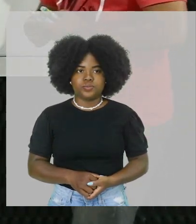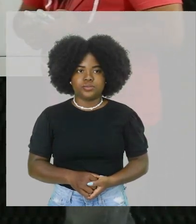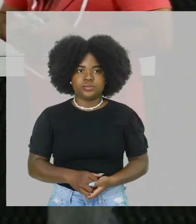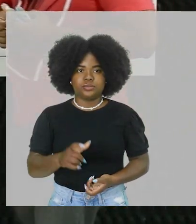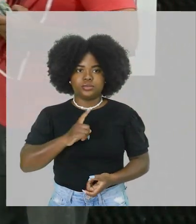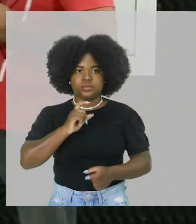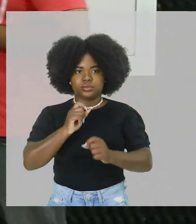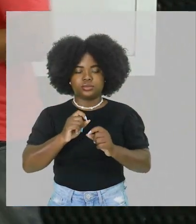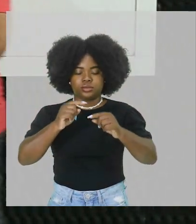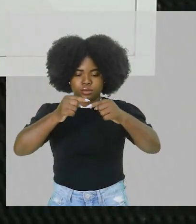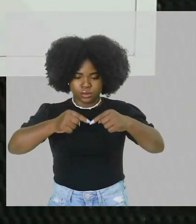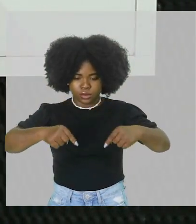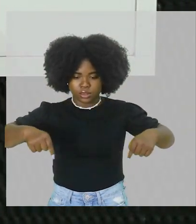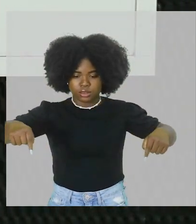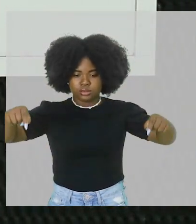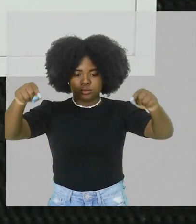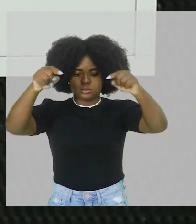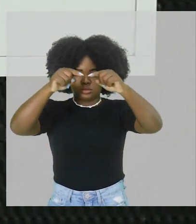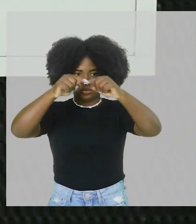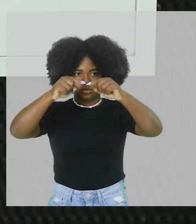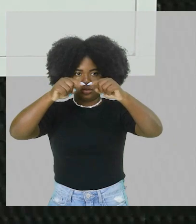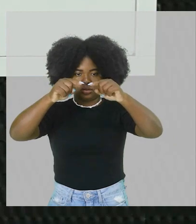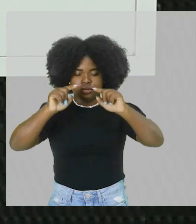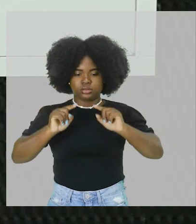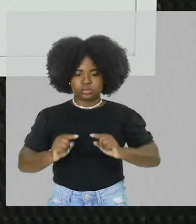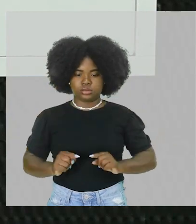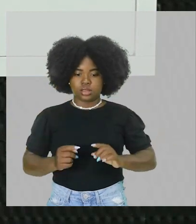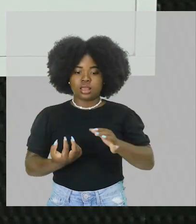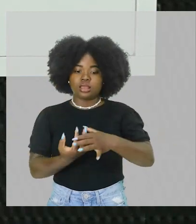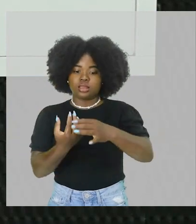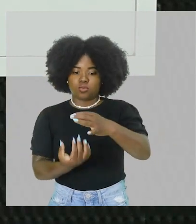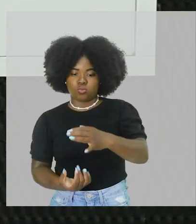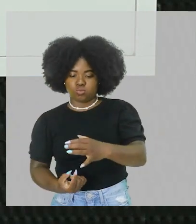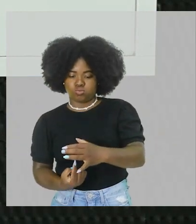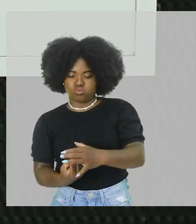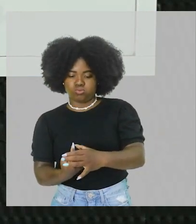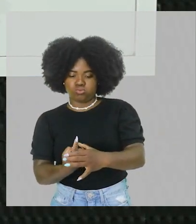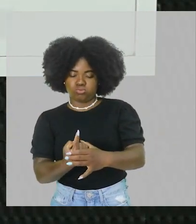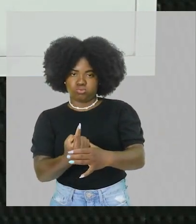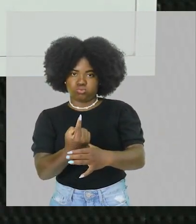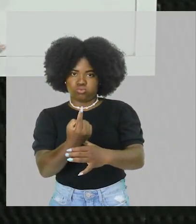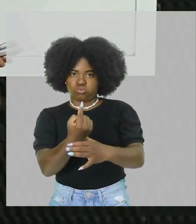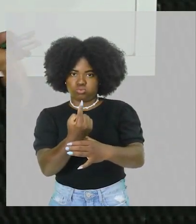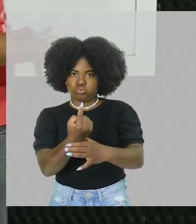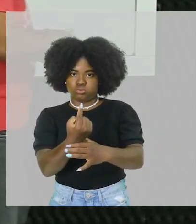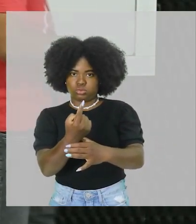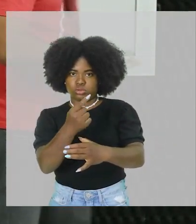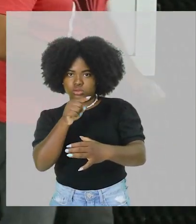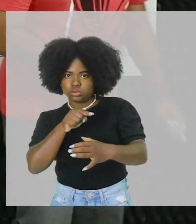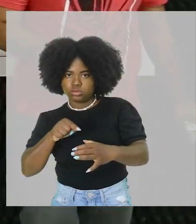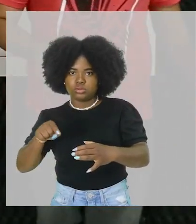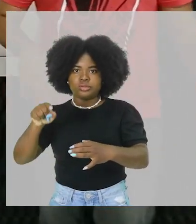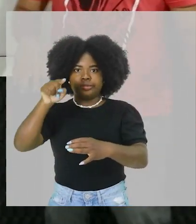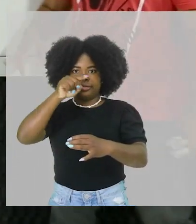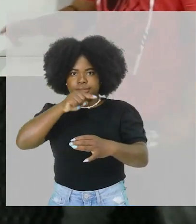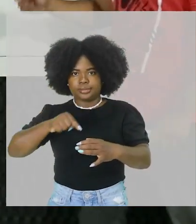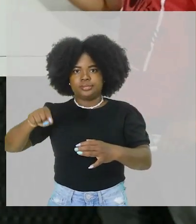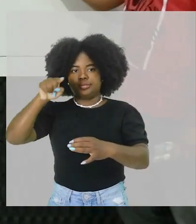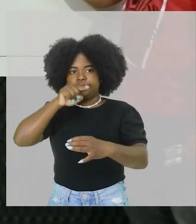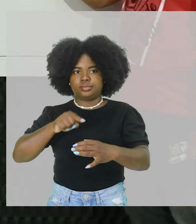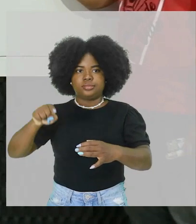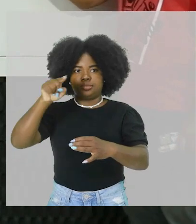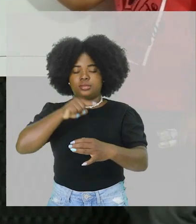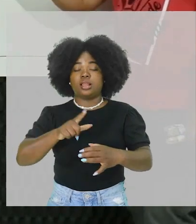que é esse processozinho, né, do fio ficar de forma circular mais ou menos desse jeito, então vai gerar lá no